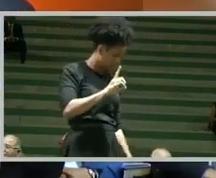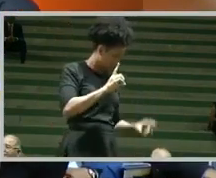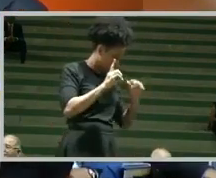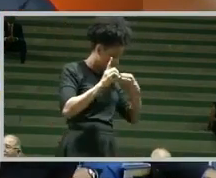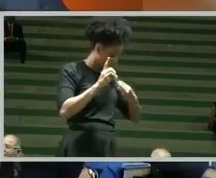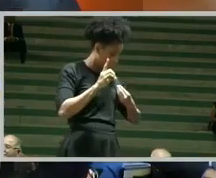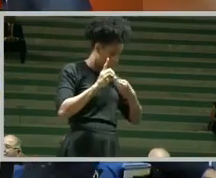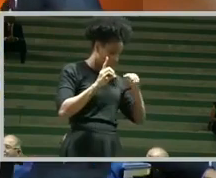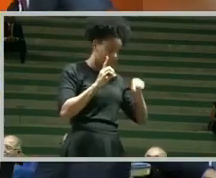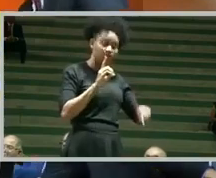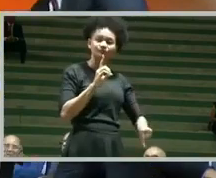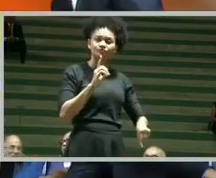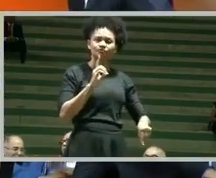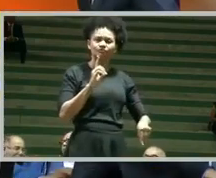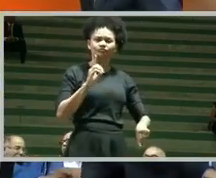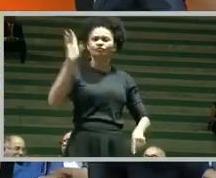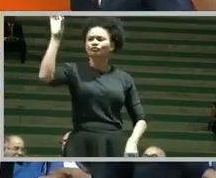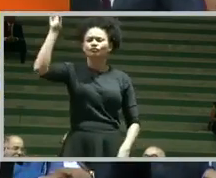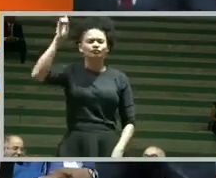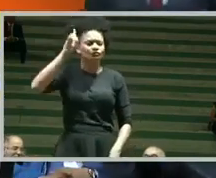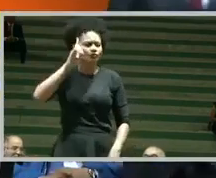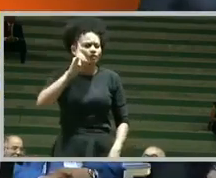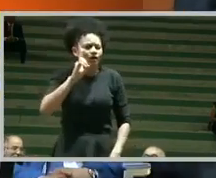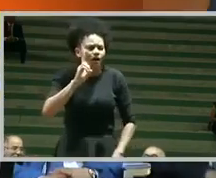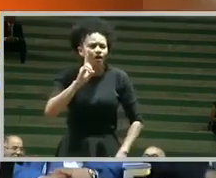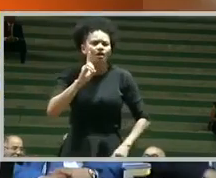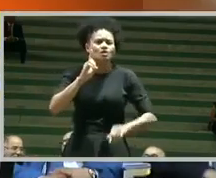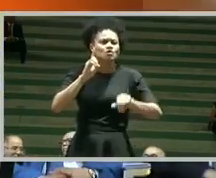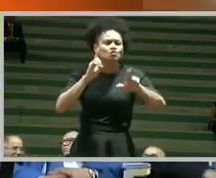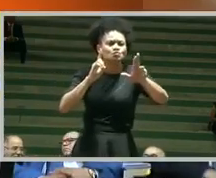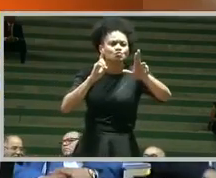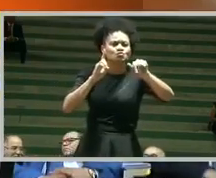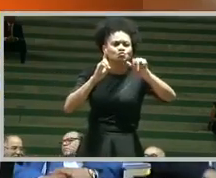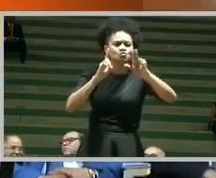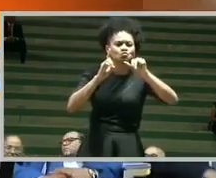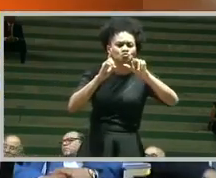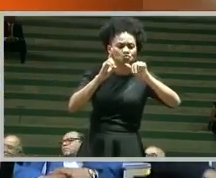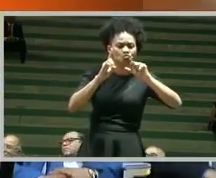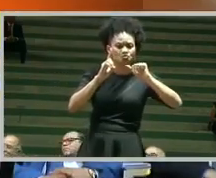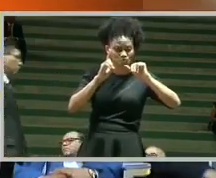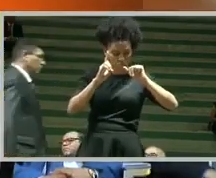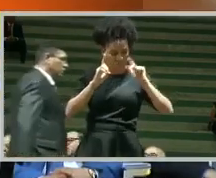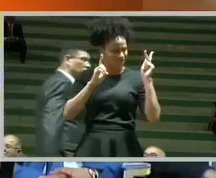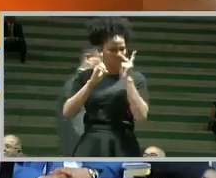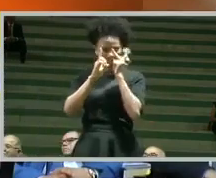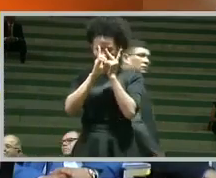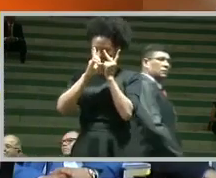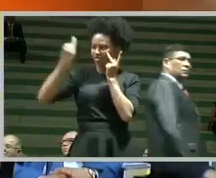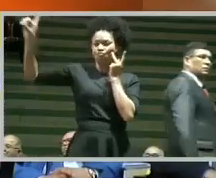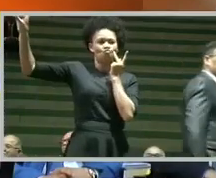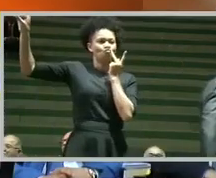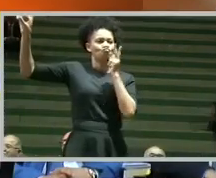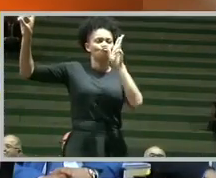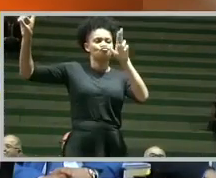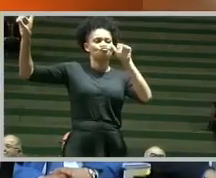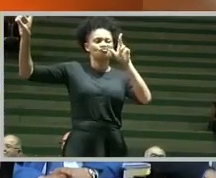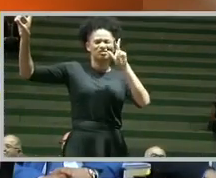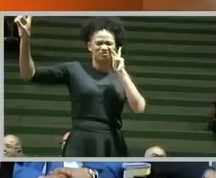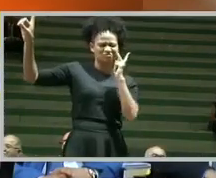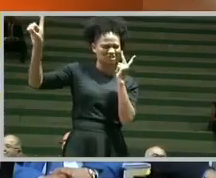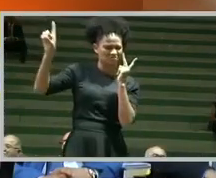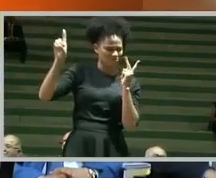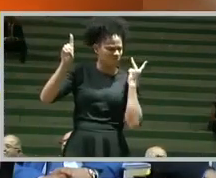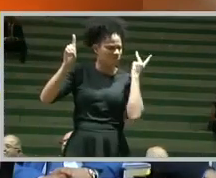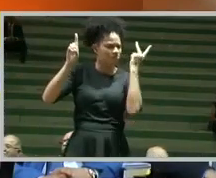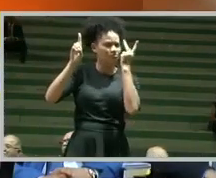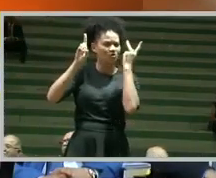aqui. Deus está dizendo: eu nunca saí da tua história. Você